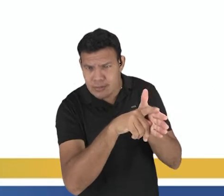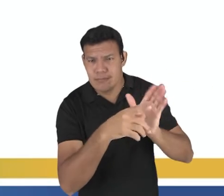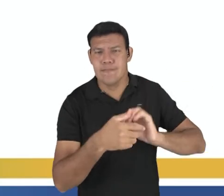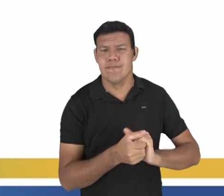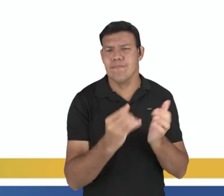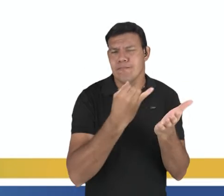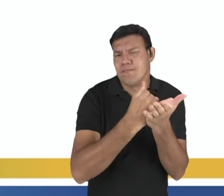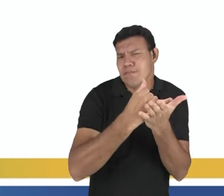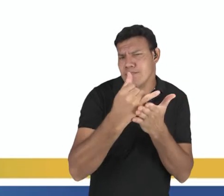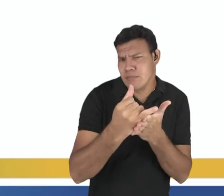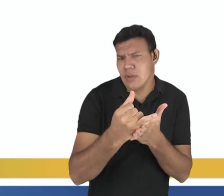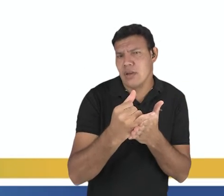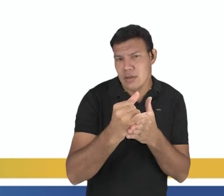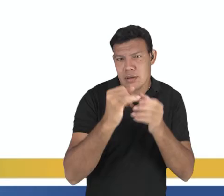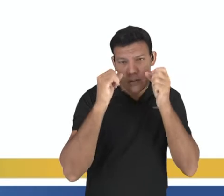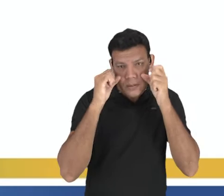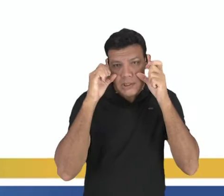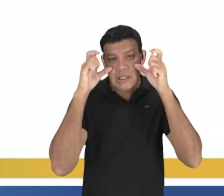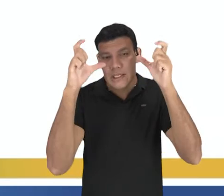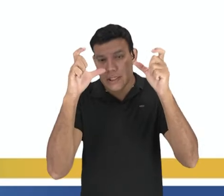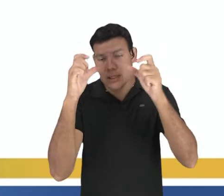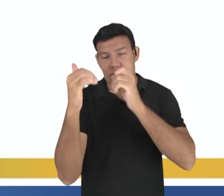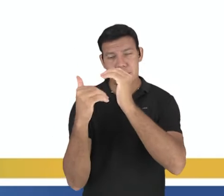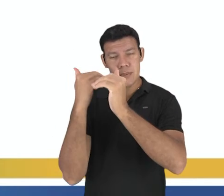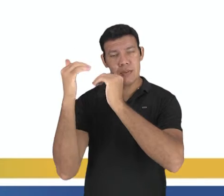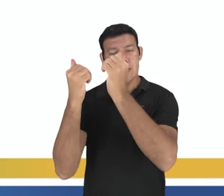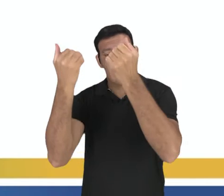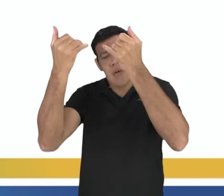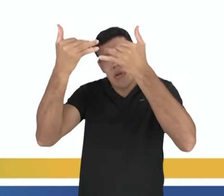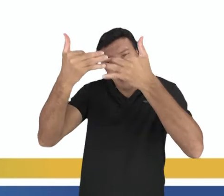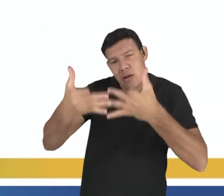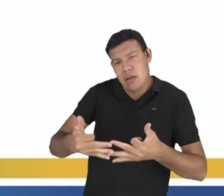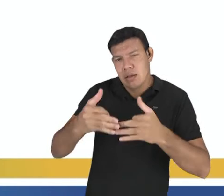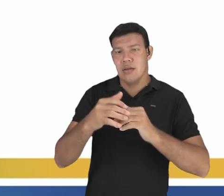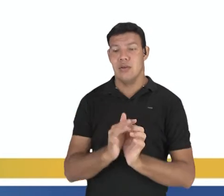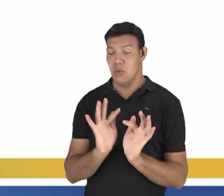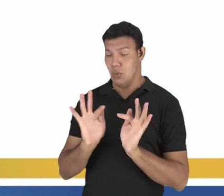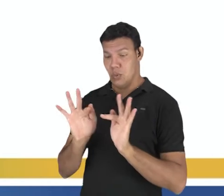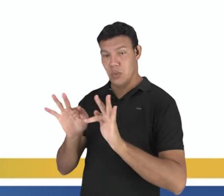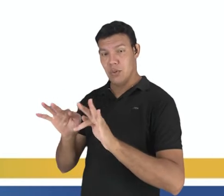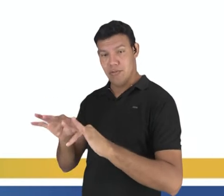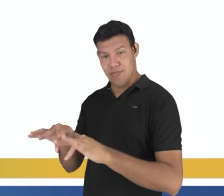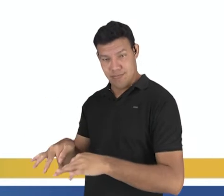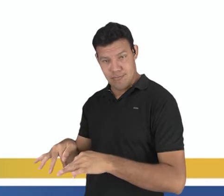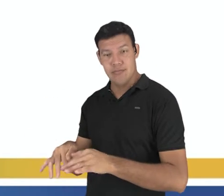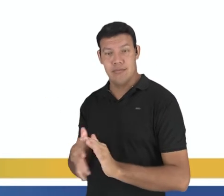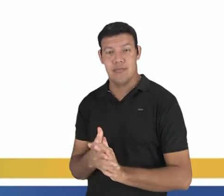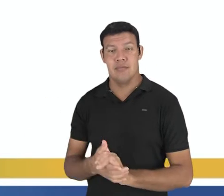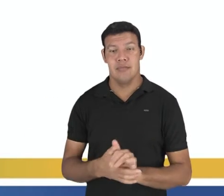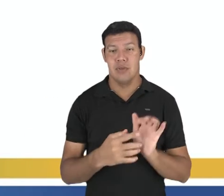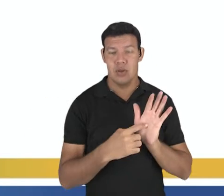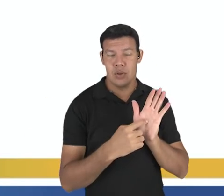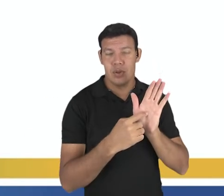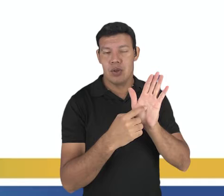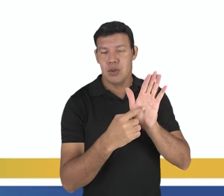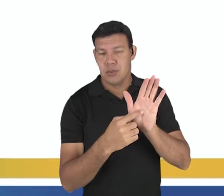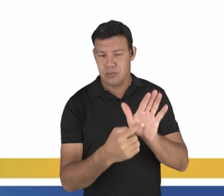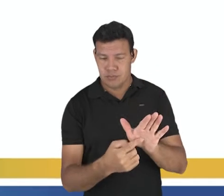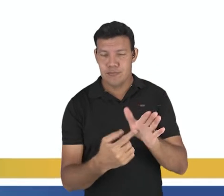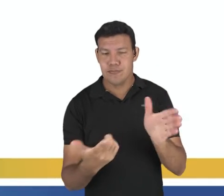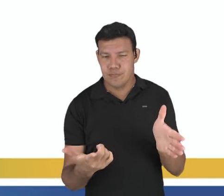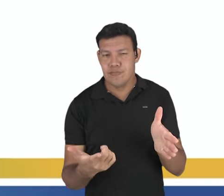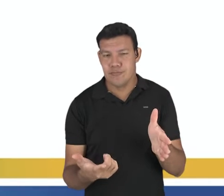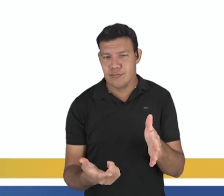na introdução, ele chamou a atenção, aí no desenvolvimento ele explicou e na conclusão ele voltou um pouquinho do que